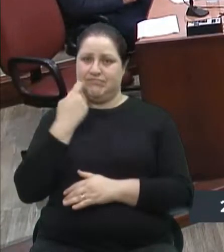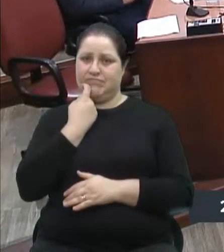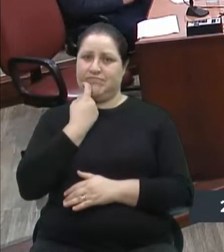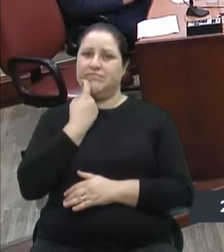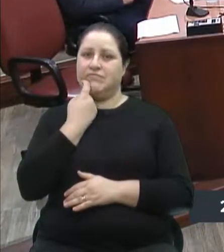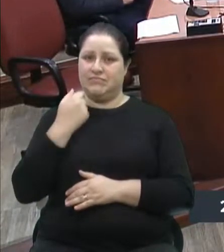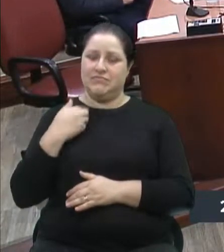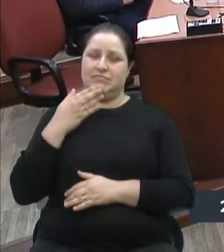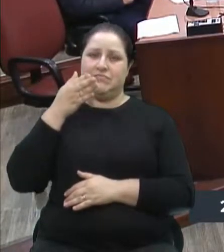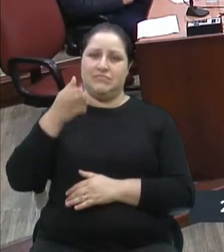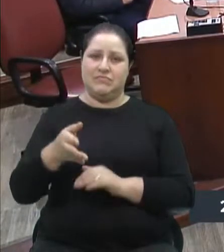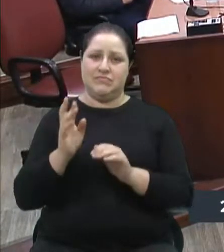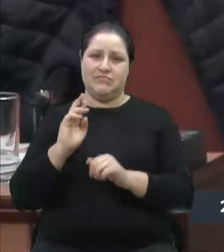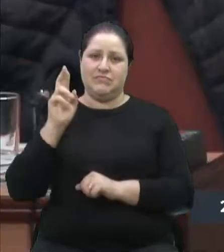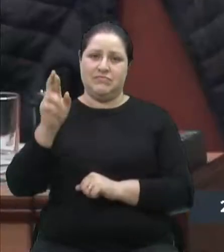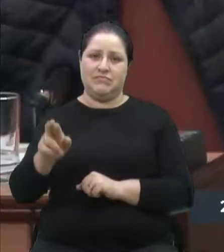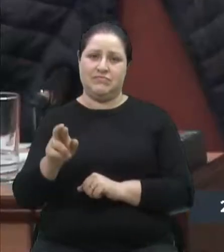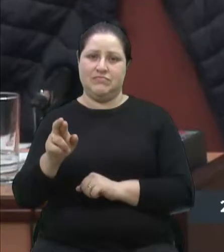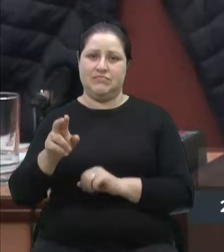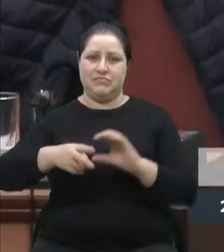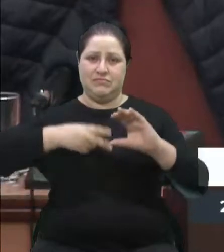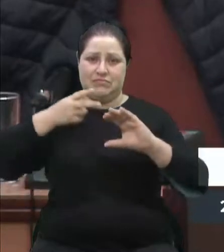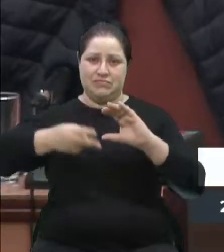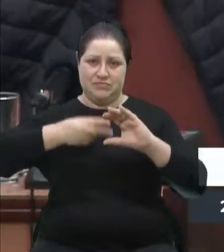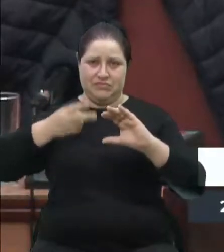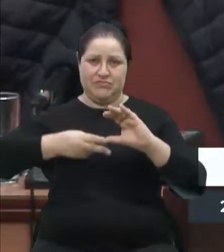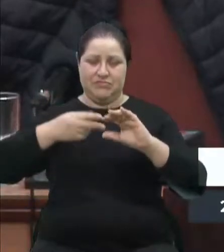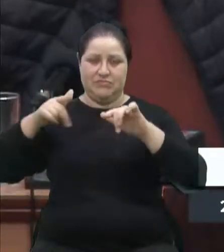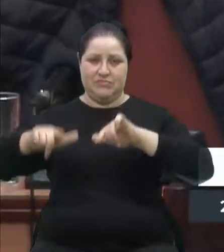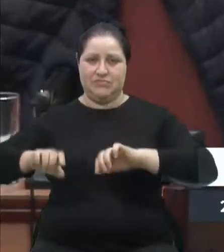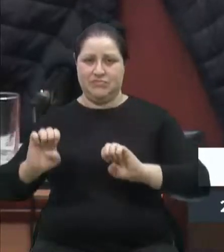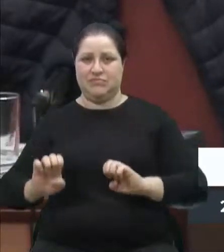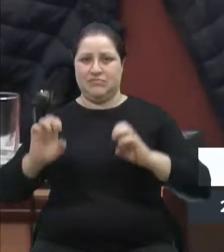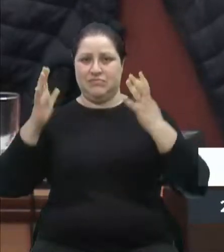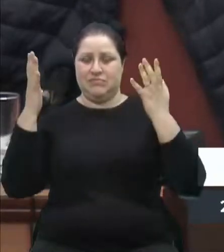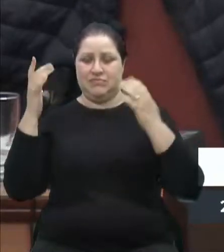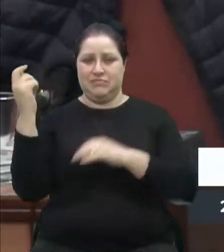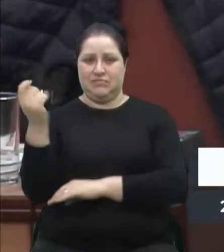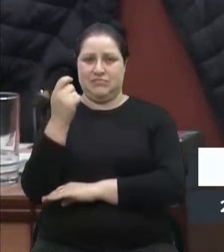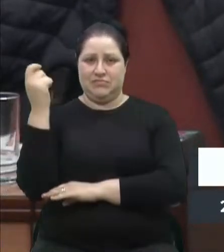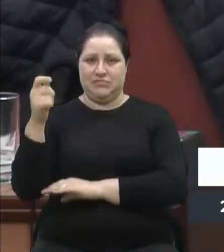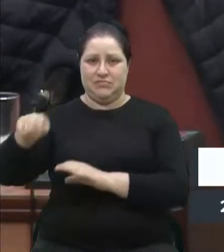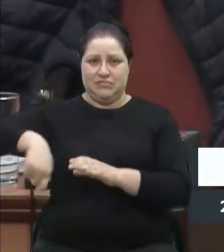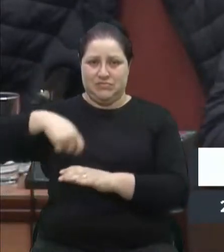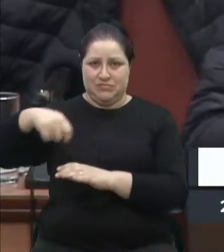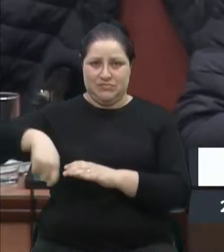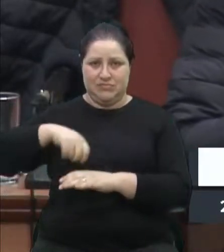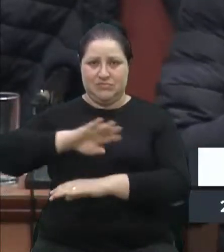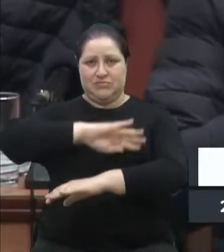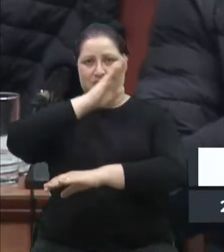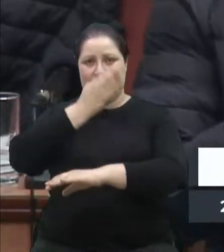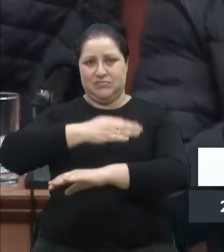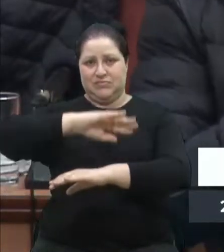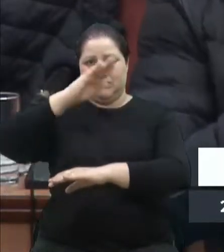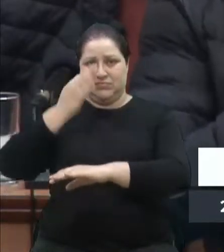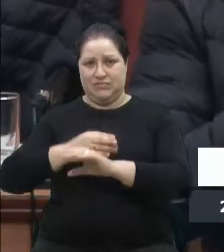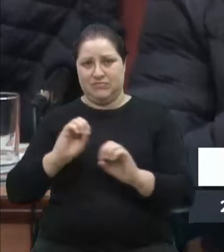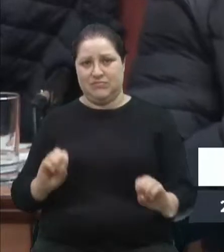tivemos representando a câmara municipal no evento Gaúcho na cozinha os pavilhões da Festa da Uva